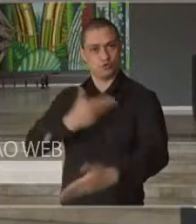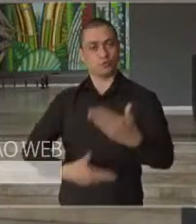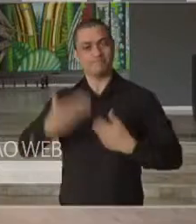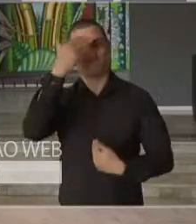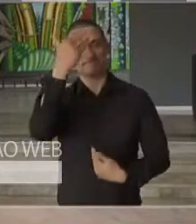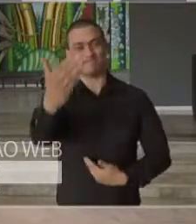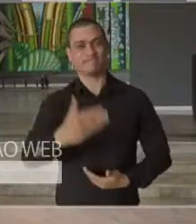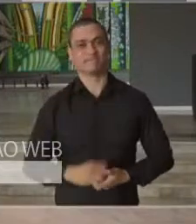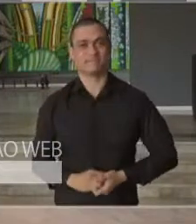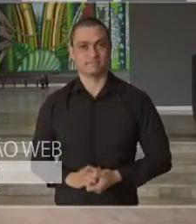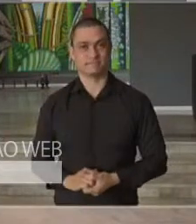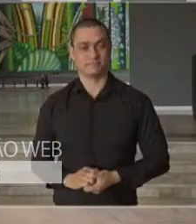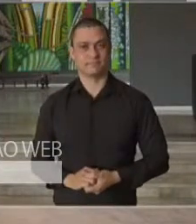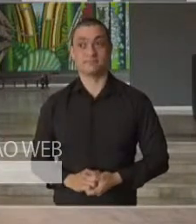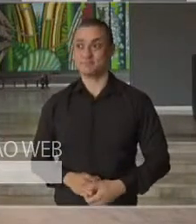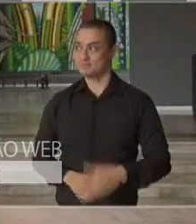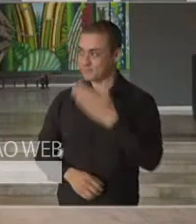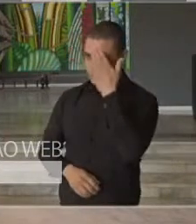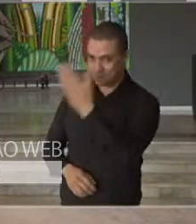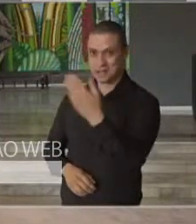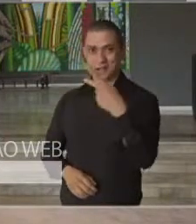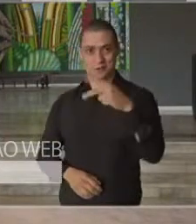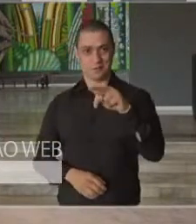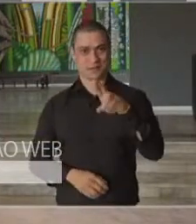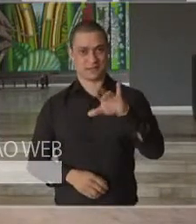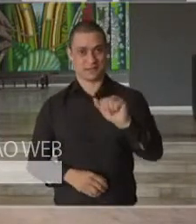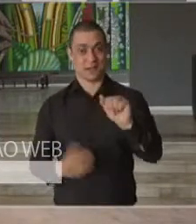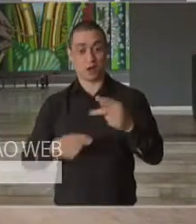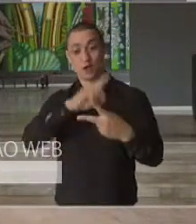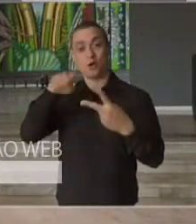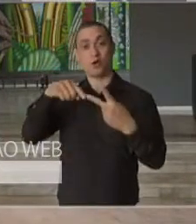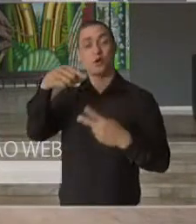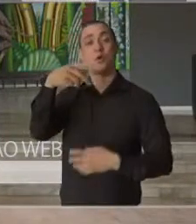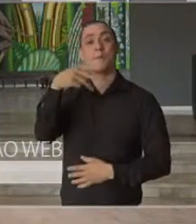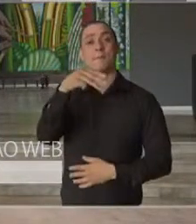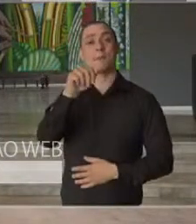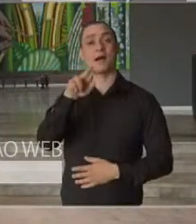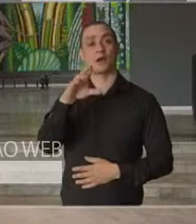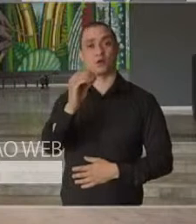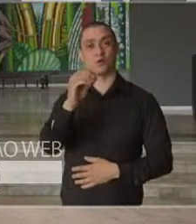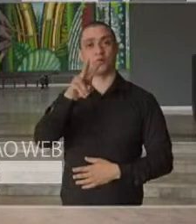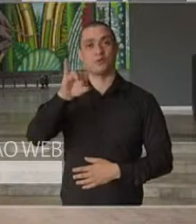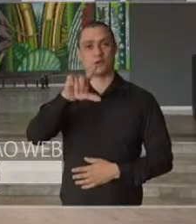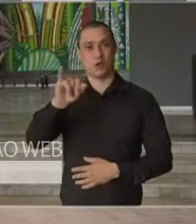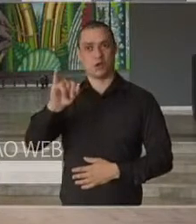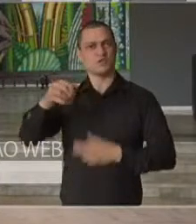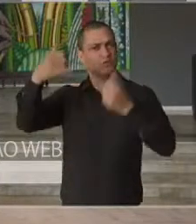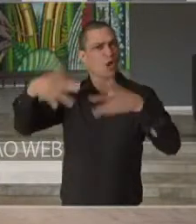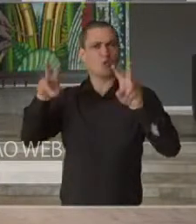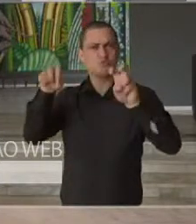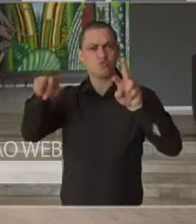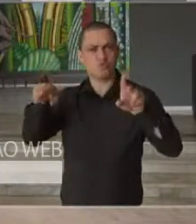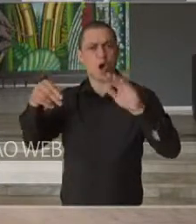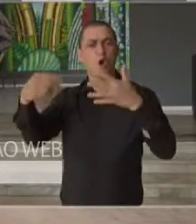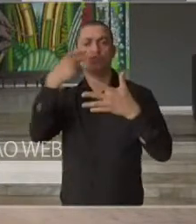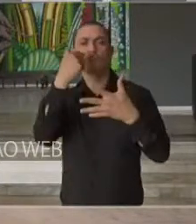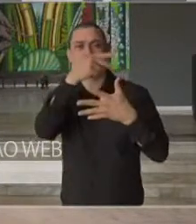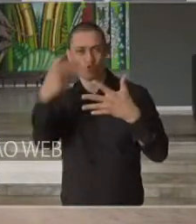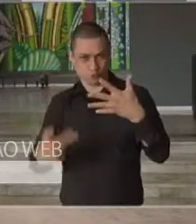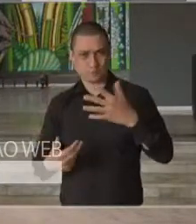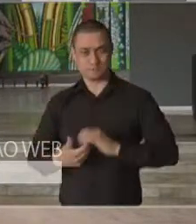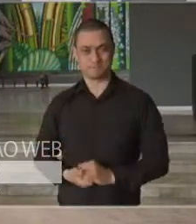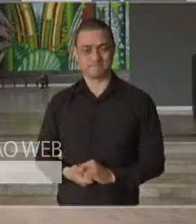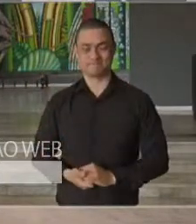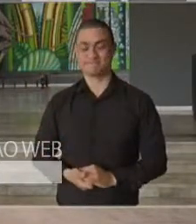Muito obrigada. Obrigado, Patrícia. Vamos agora ao Marco Vignoli, dentro do mesmo tema, a reclassificação do Plano São Paulo. Vignoli.